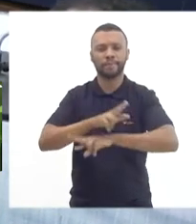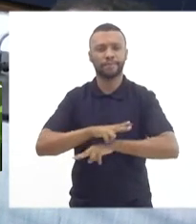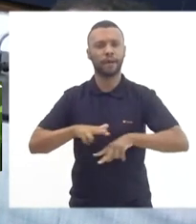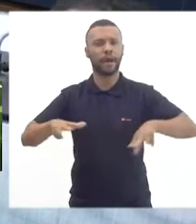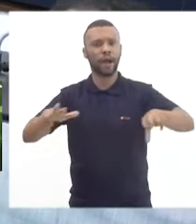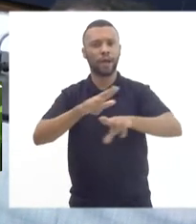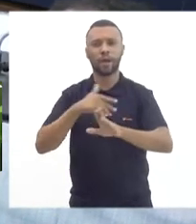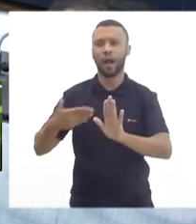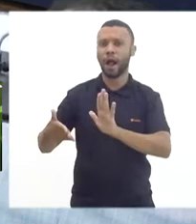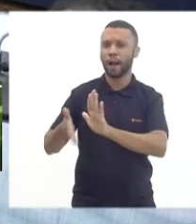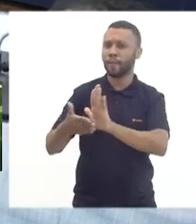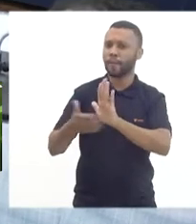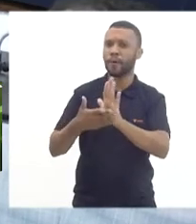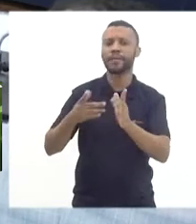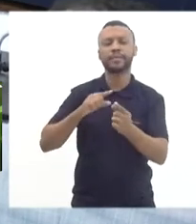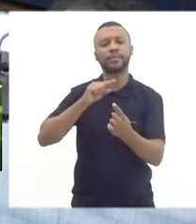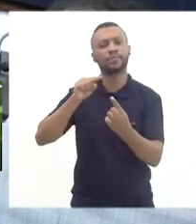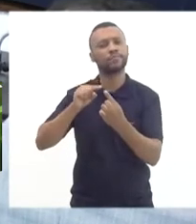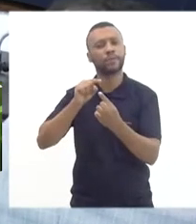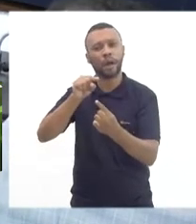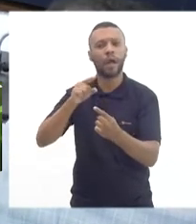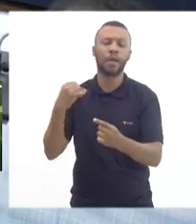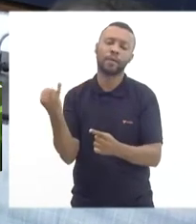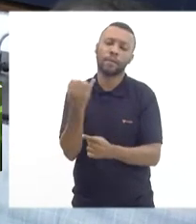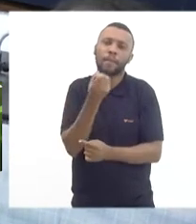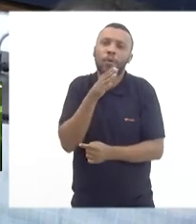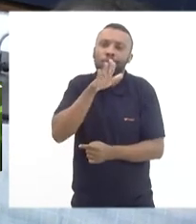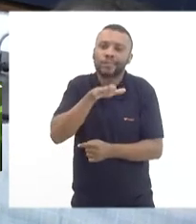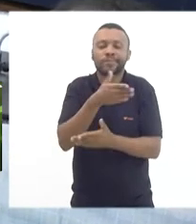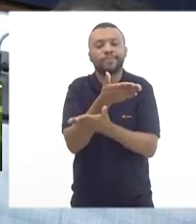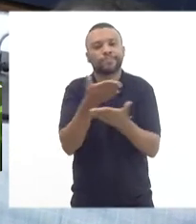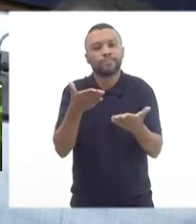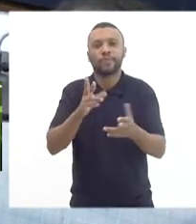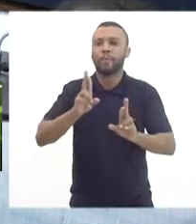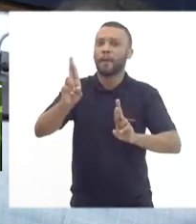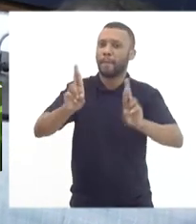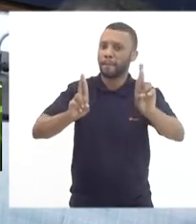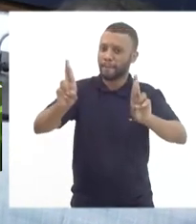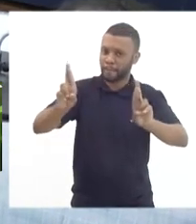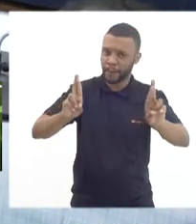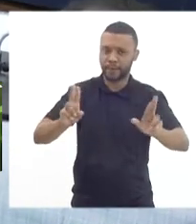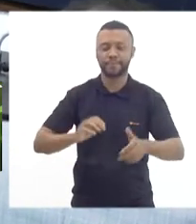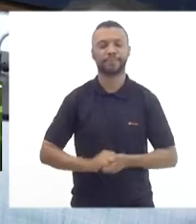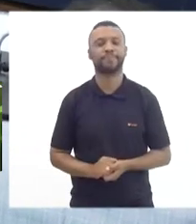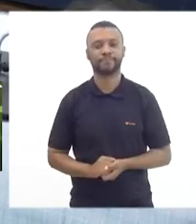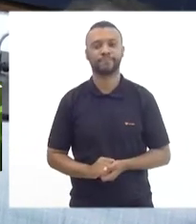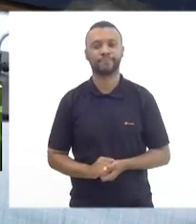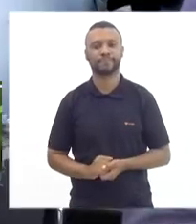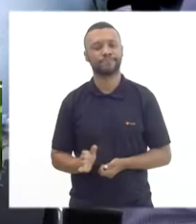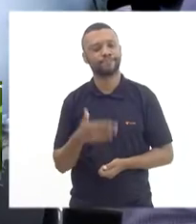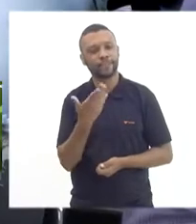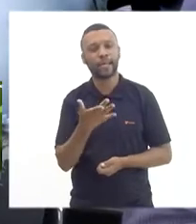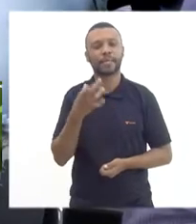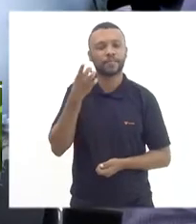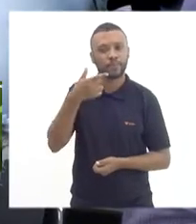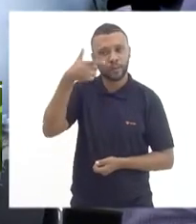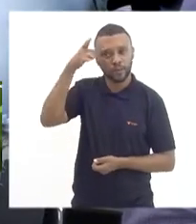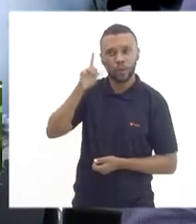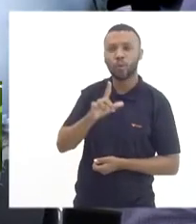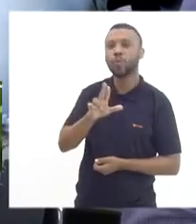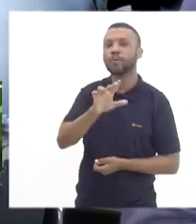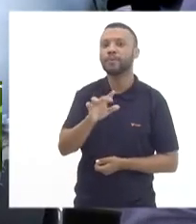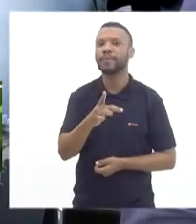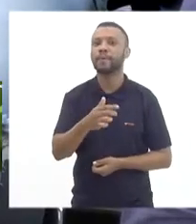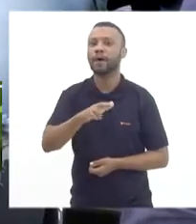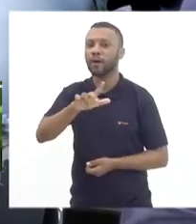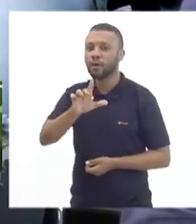a proposta é relevante, né? Boa tarde às autoridades, ao Vossa Excelência, ao deputado Luiz Paulo, deputado